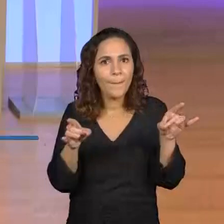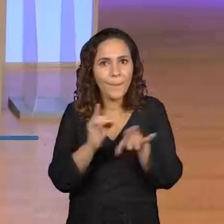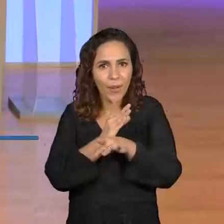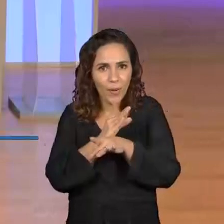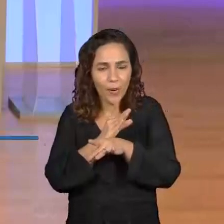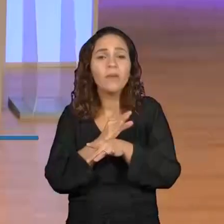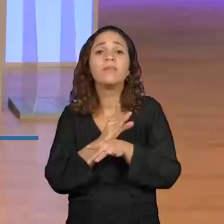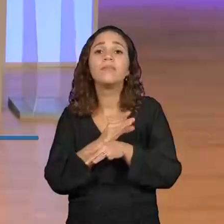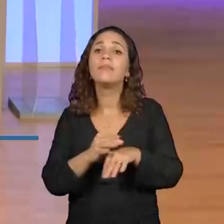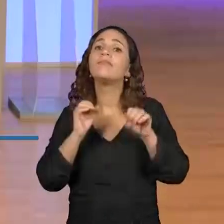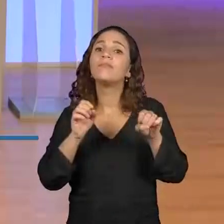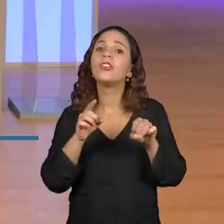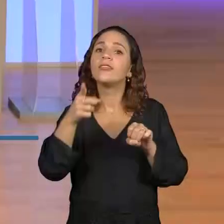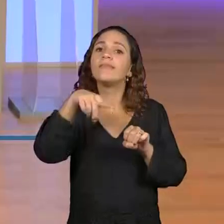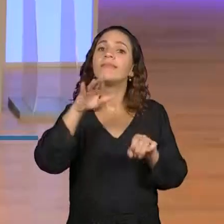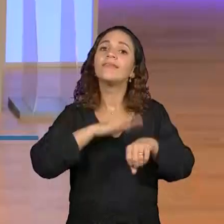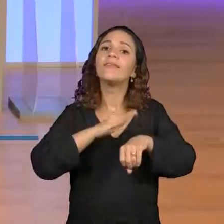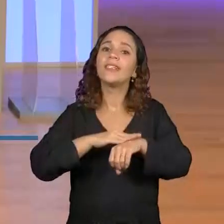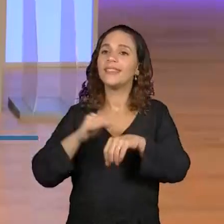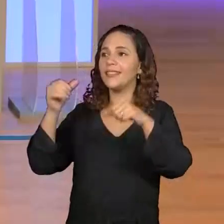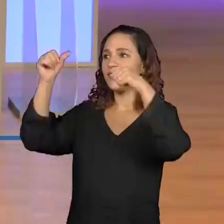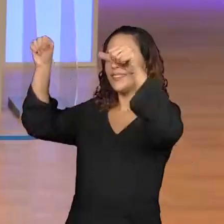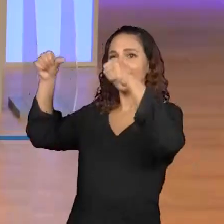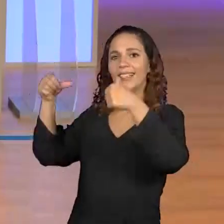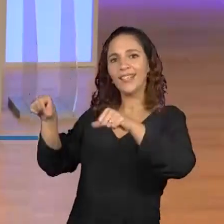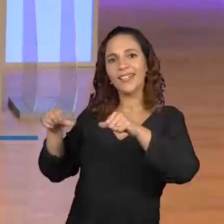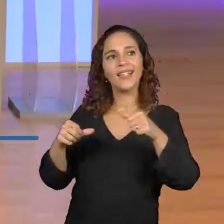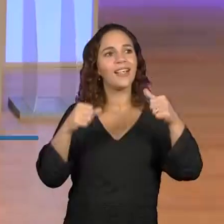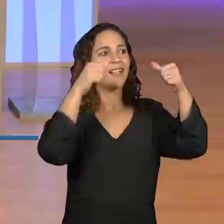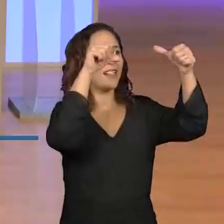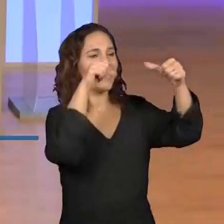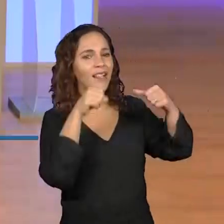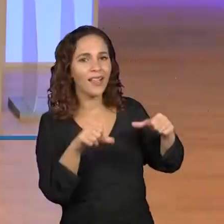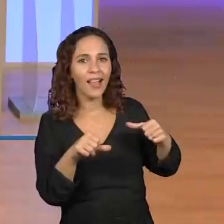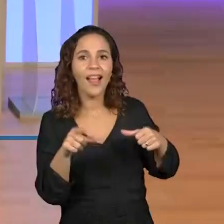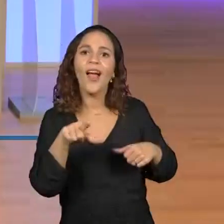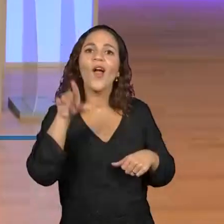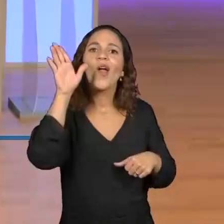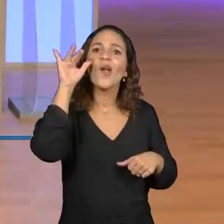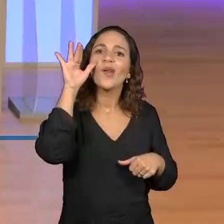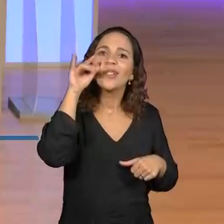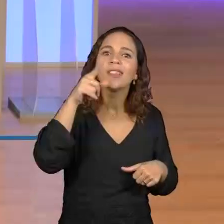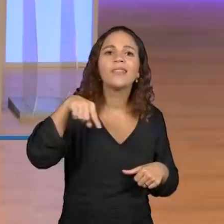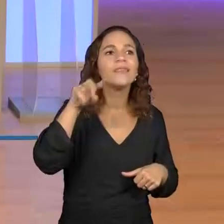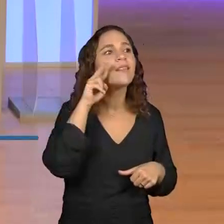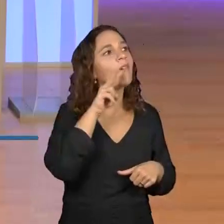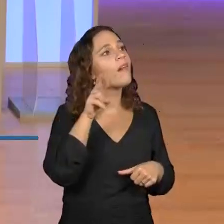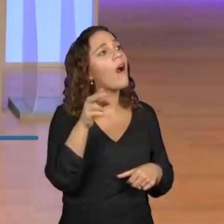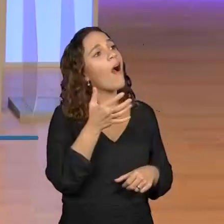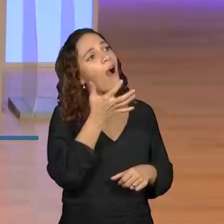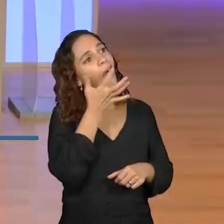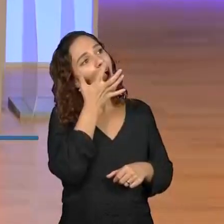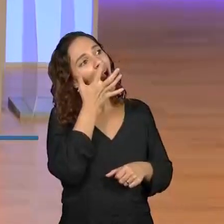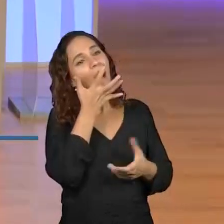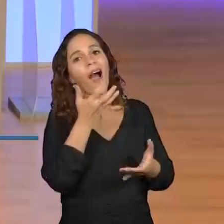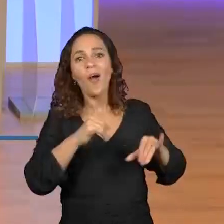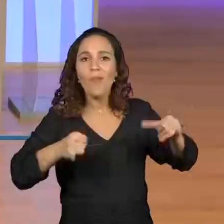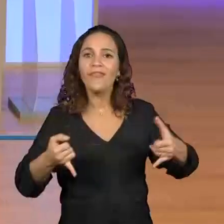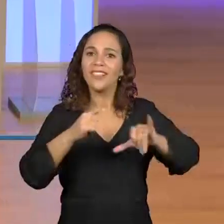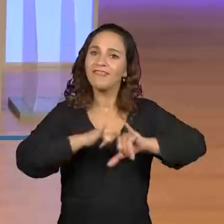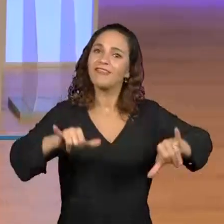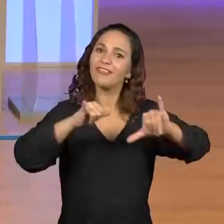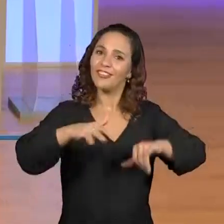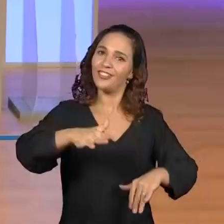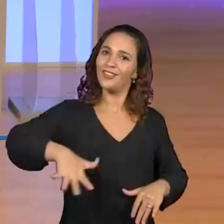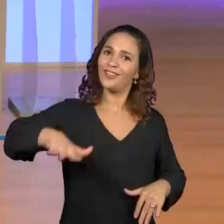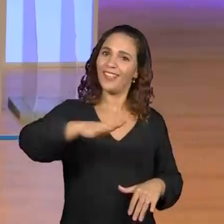curiosidades, montar aí um cartaz e espalhar pela sala para que essas curiosidades sejam também divulgadas aí entre todos os